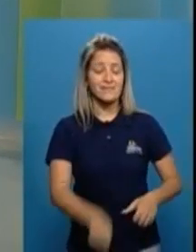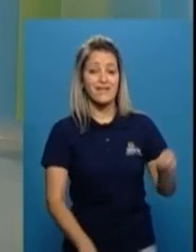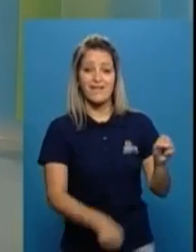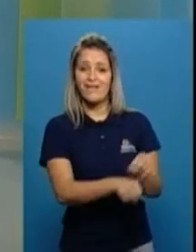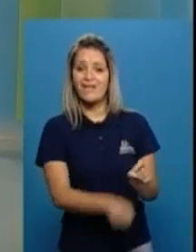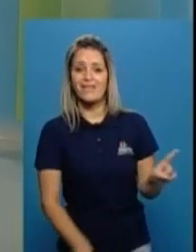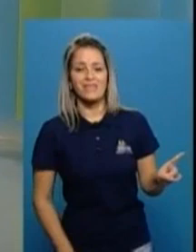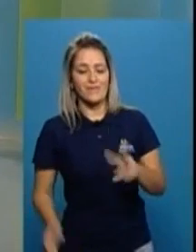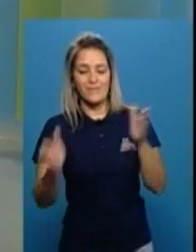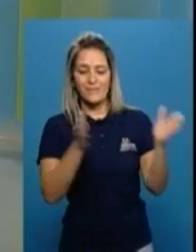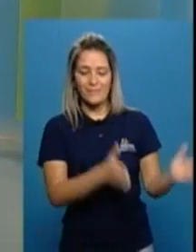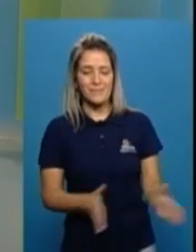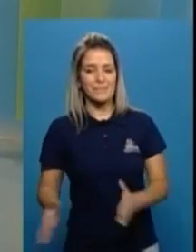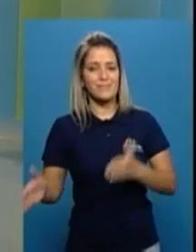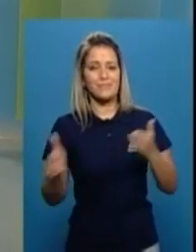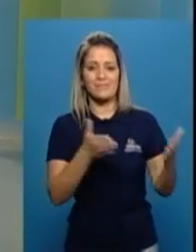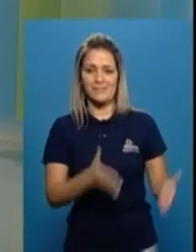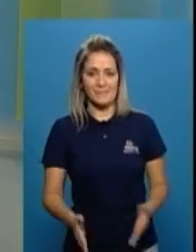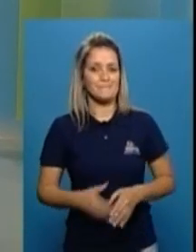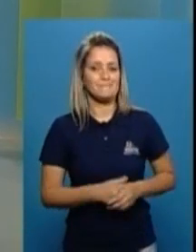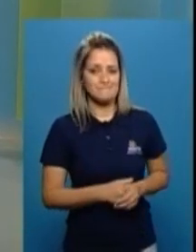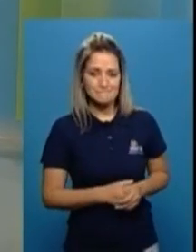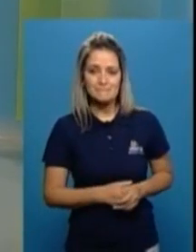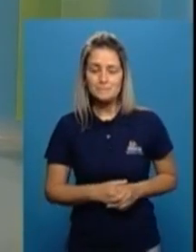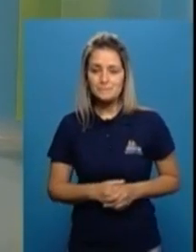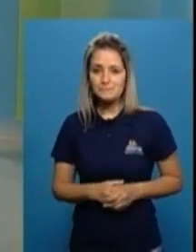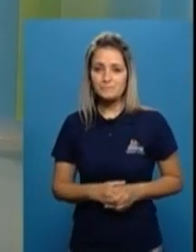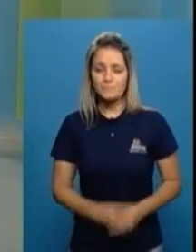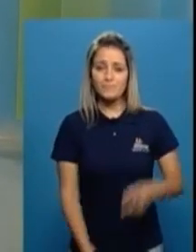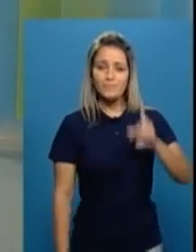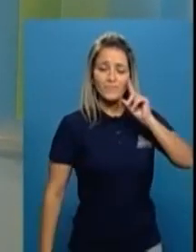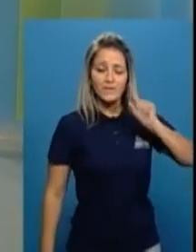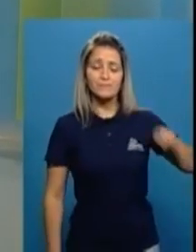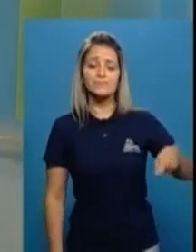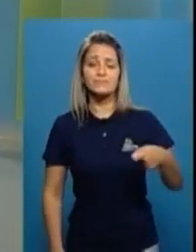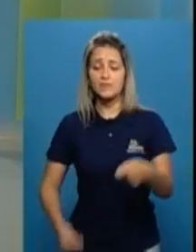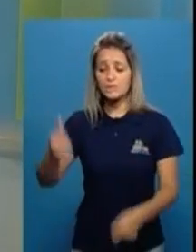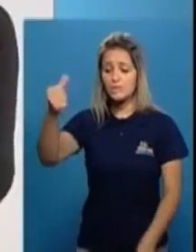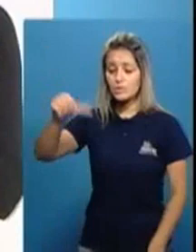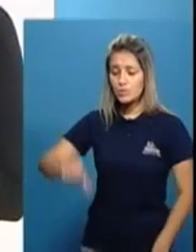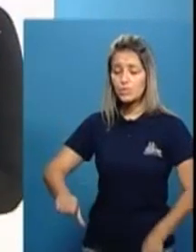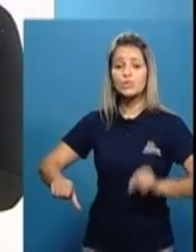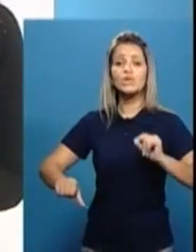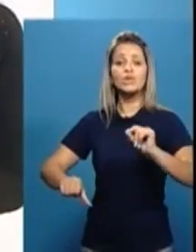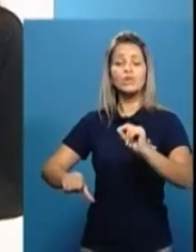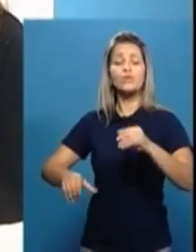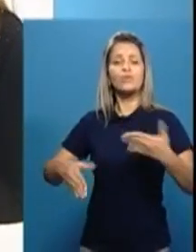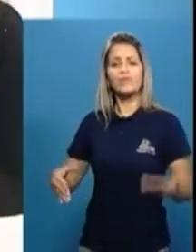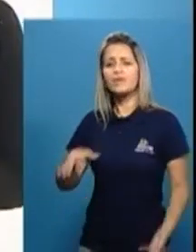de produção sempre igual. E dentro das desvantagens, quais